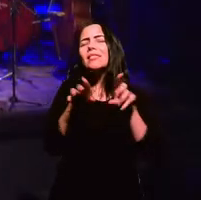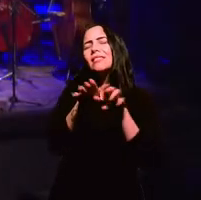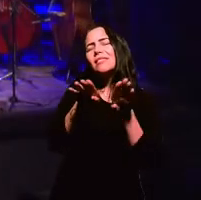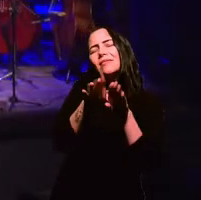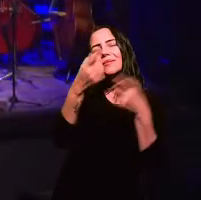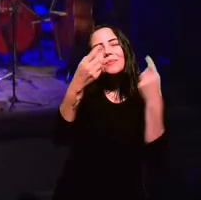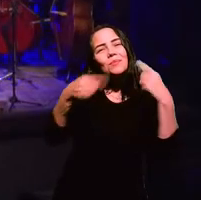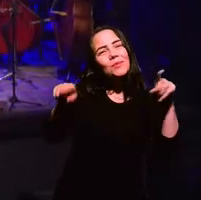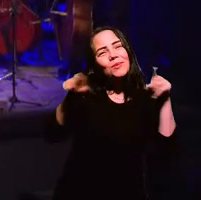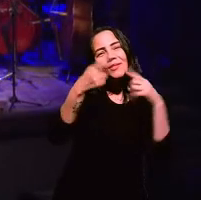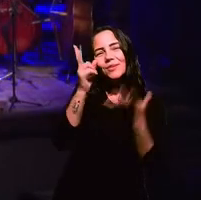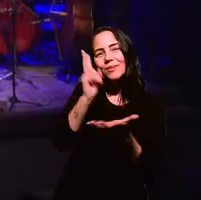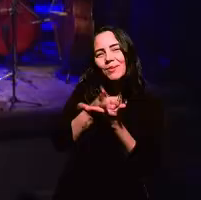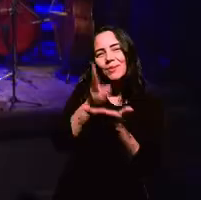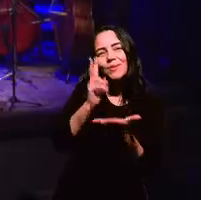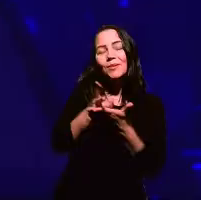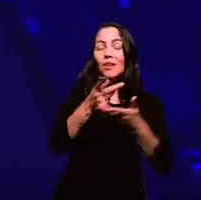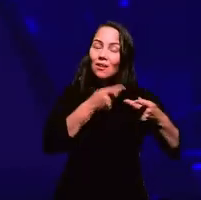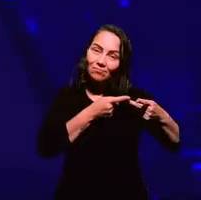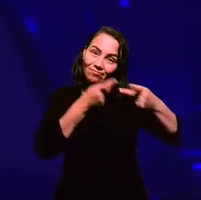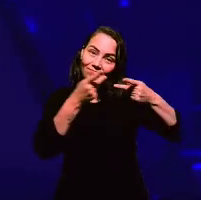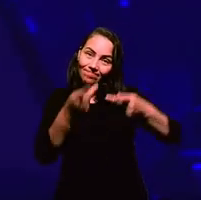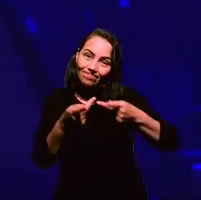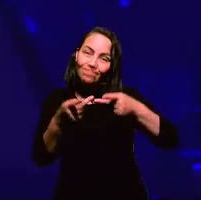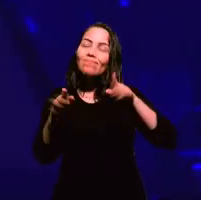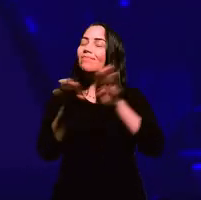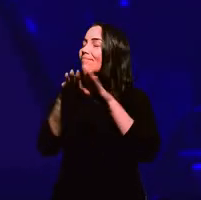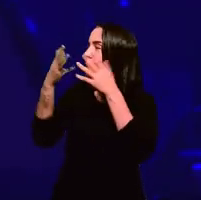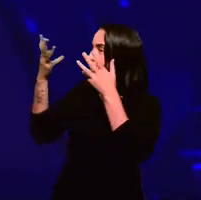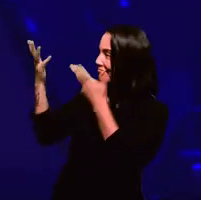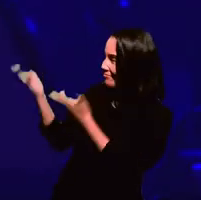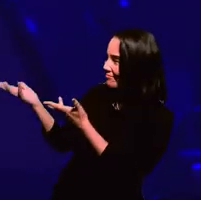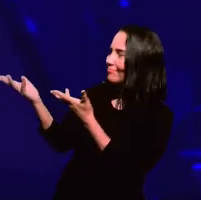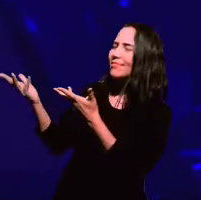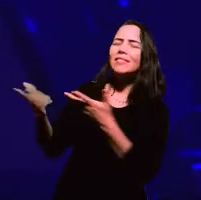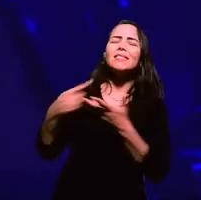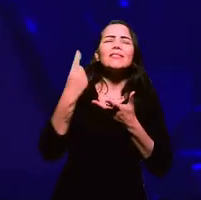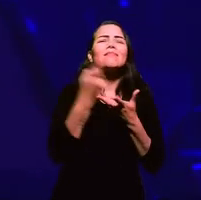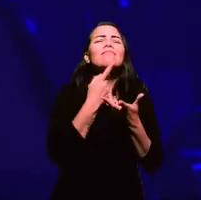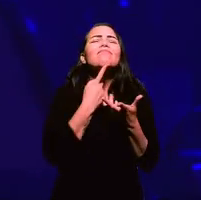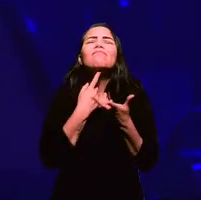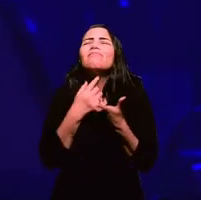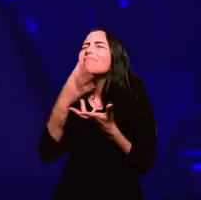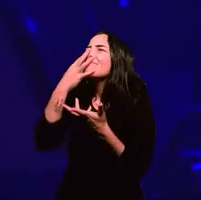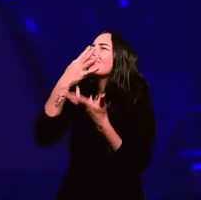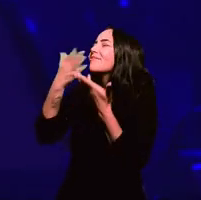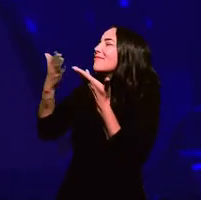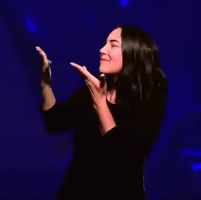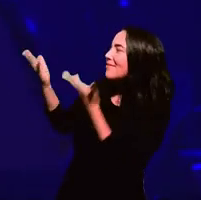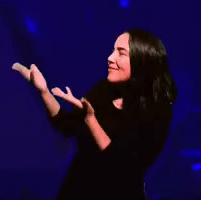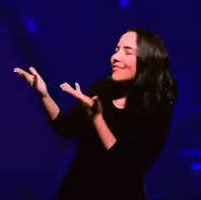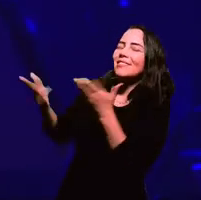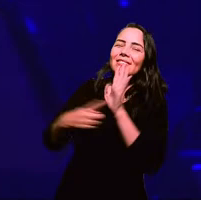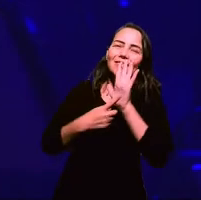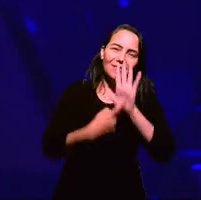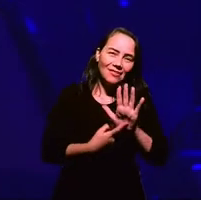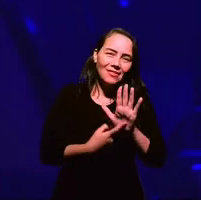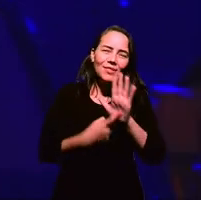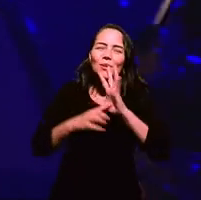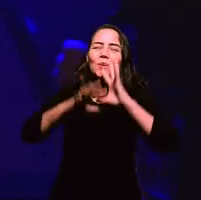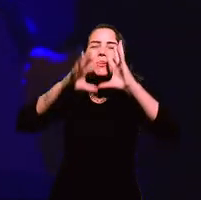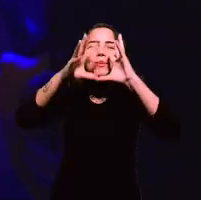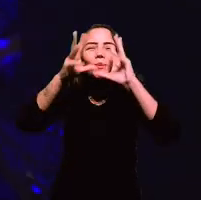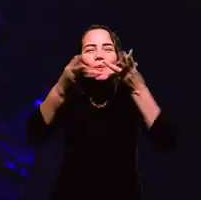músicos permanentes e convidados, aos quais desejo muita inspiração nesse concerto.